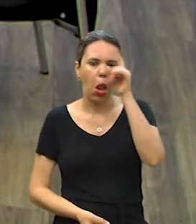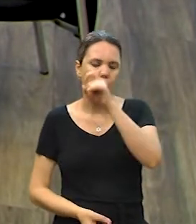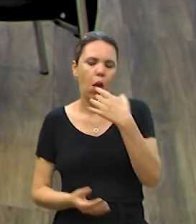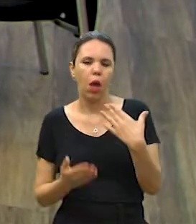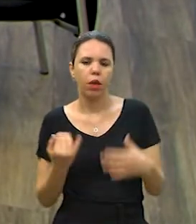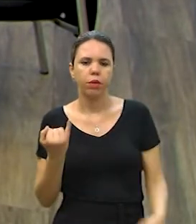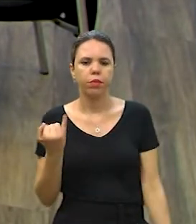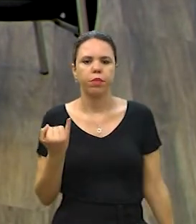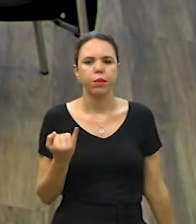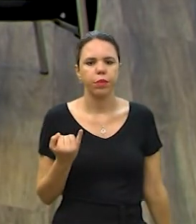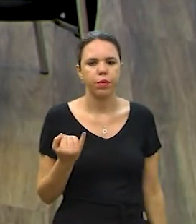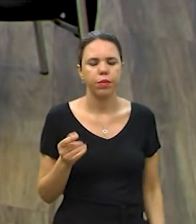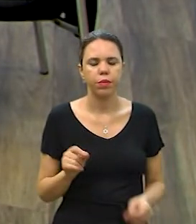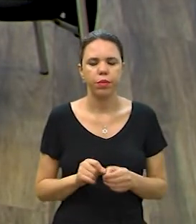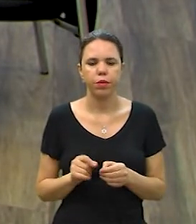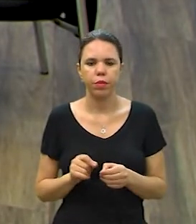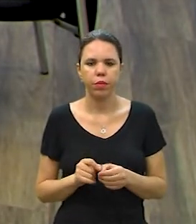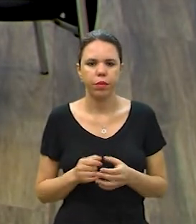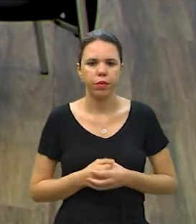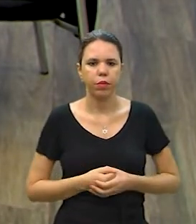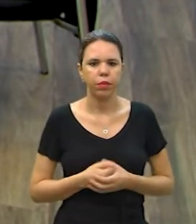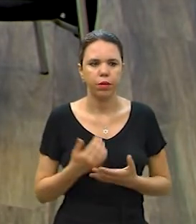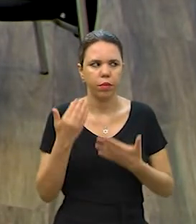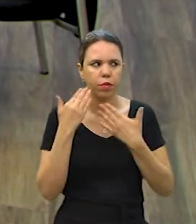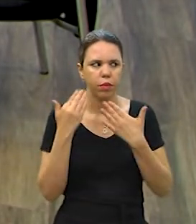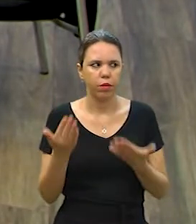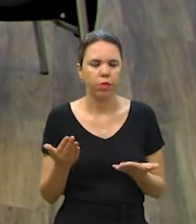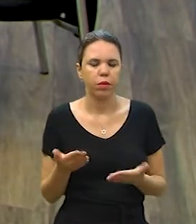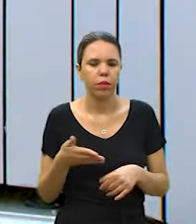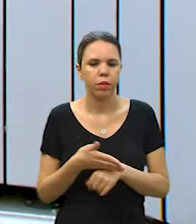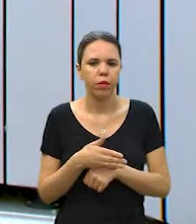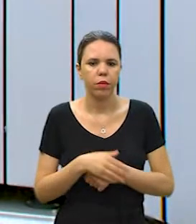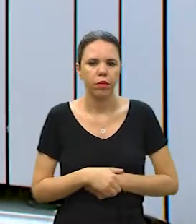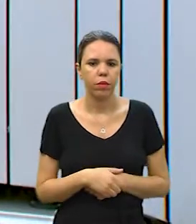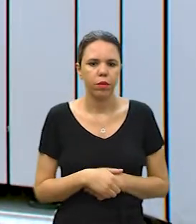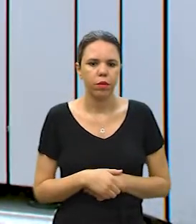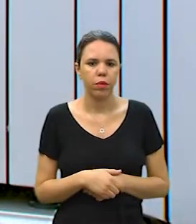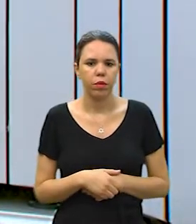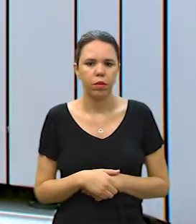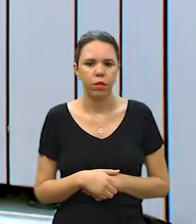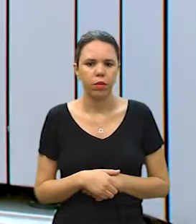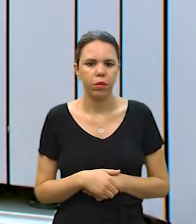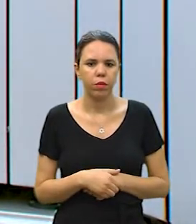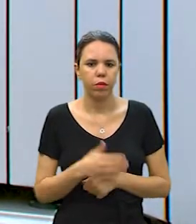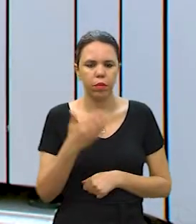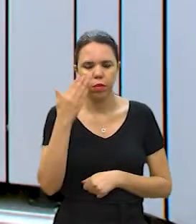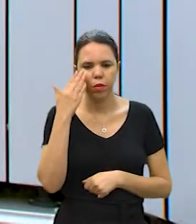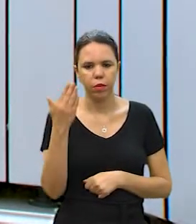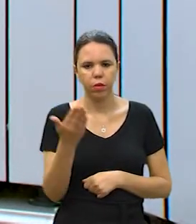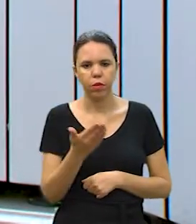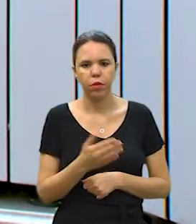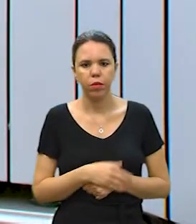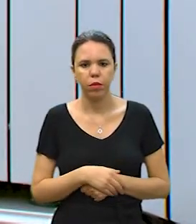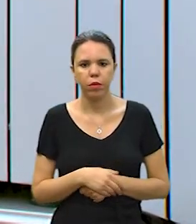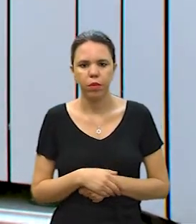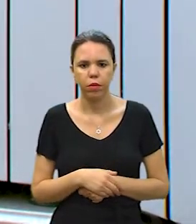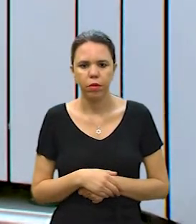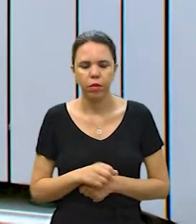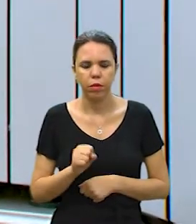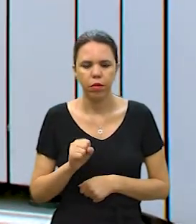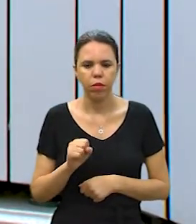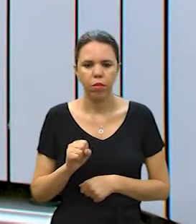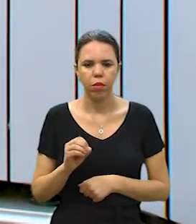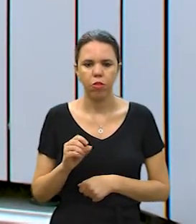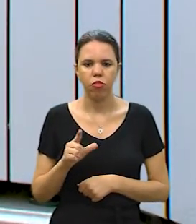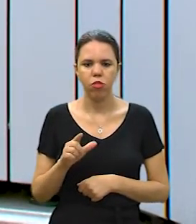importante que tem que ser feito, e agradeço a sua participação. Gabriel, eu que agradeço a Solange por